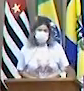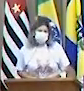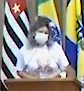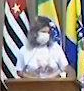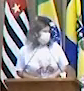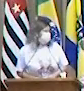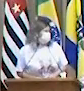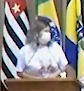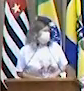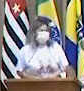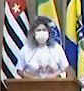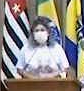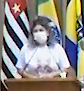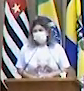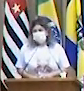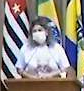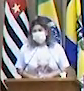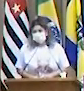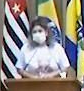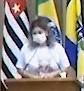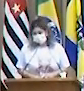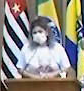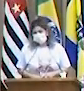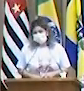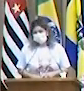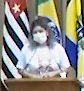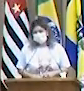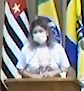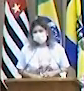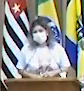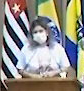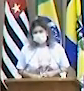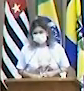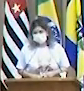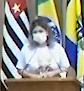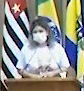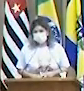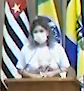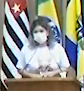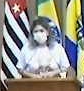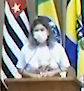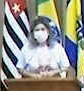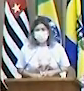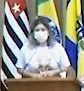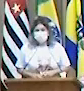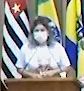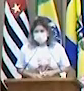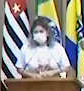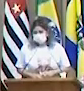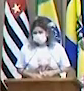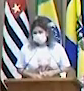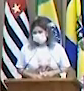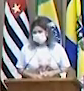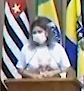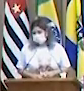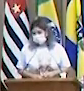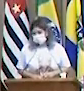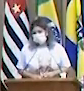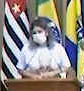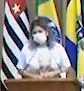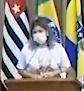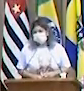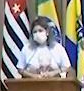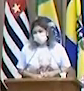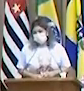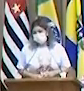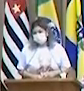Boa tarde a todos. Boa tarde. Primeiramente, né, eu sou a Natália, sou a terapeuta ocupacional. Eu venho representando toda a equipe,